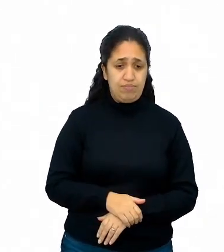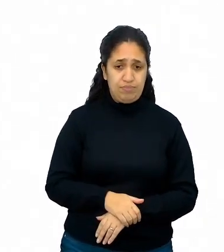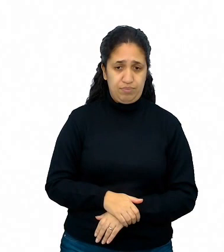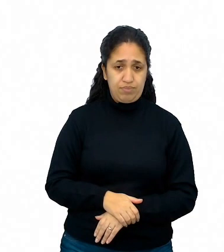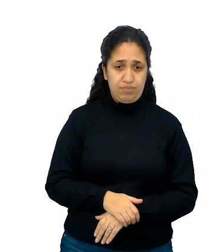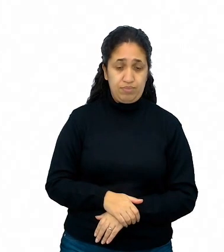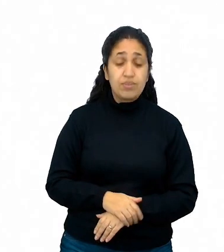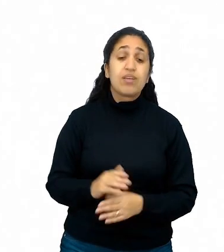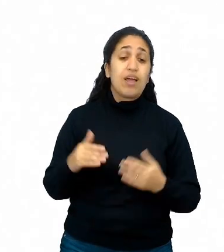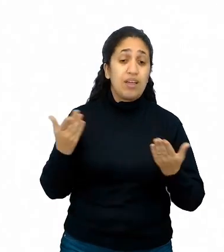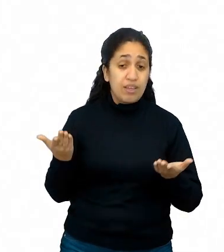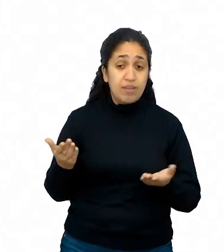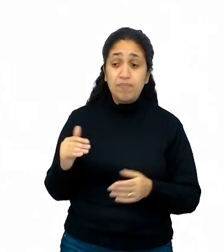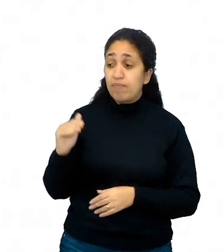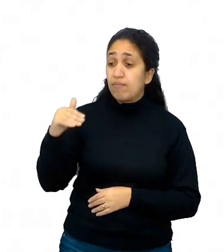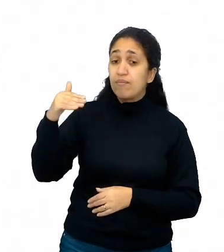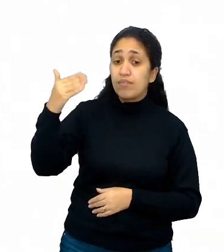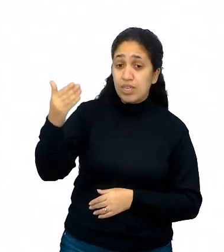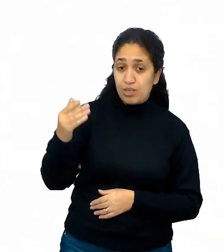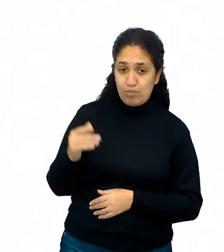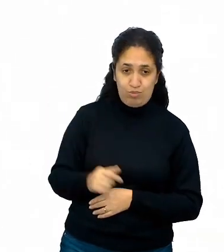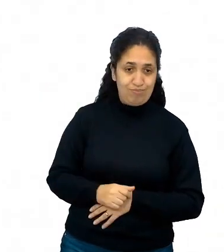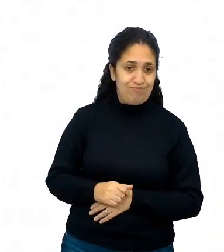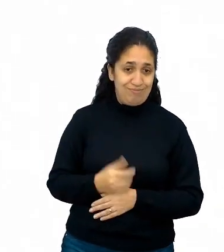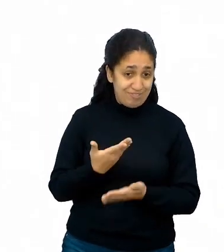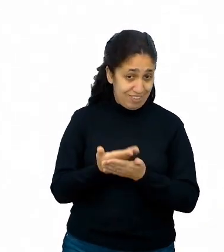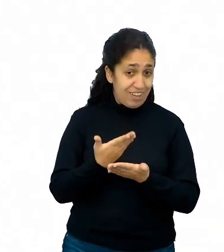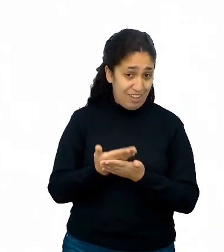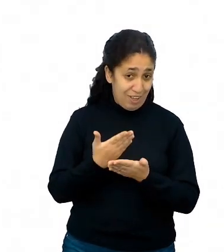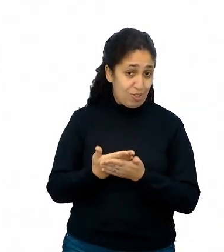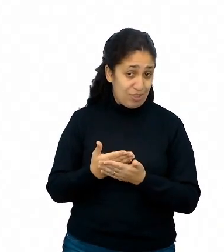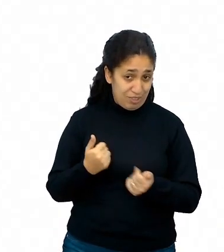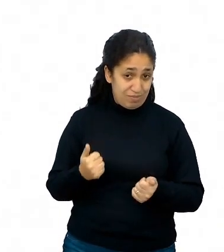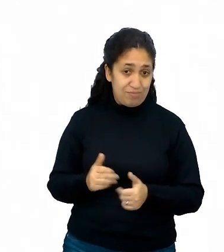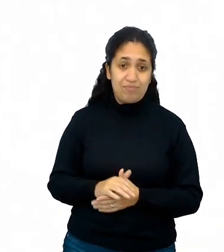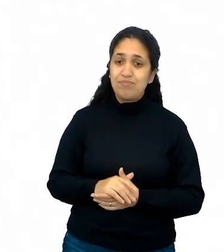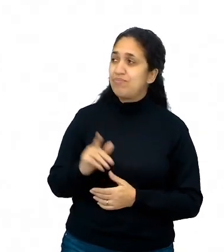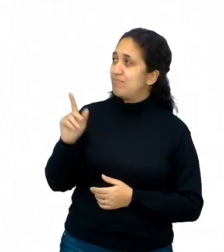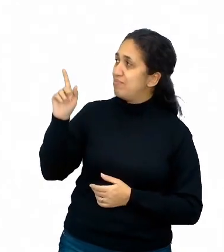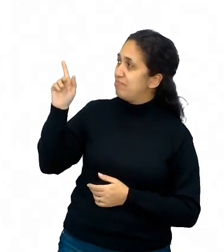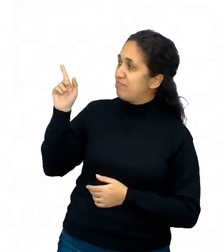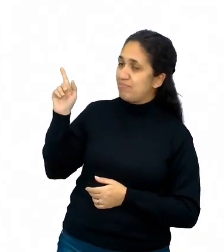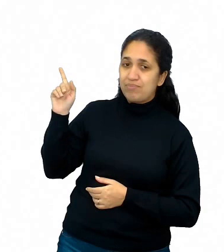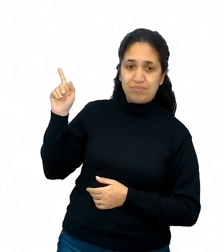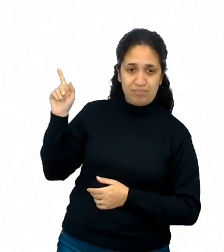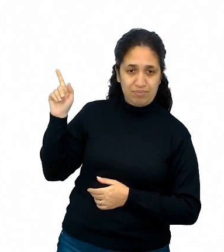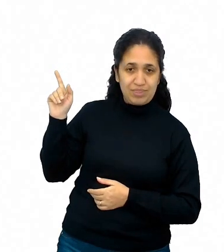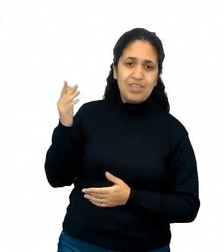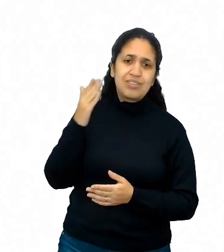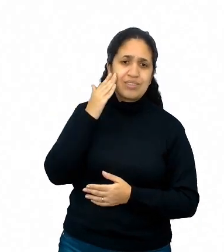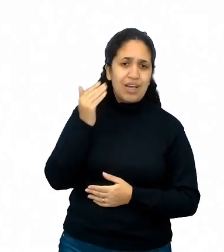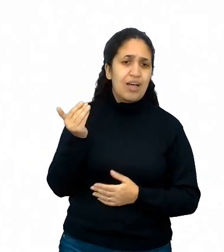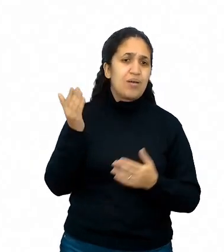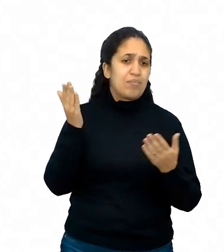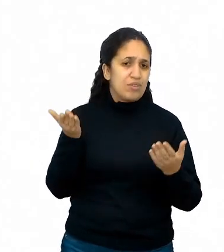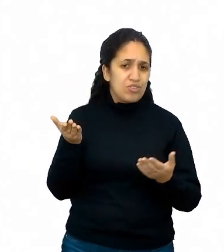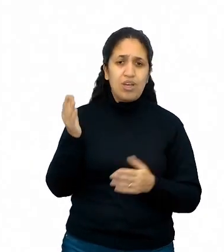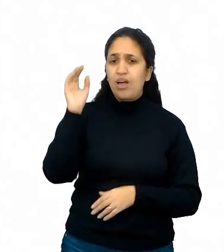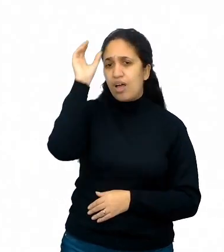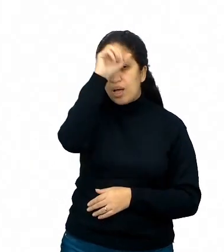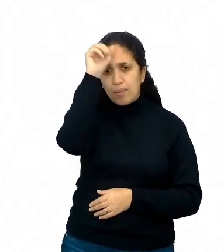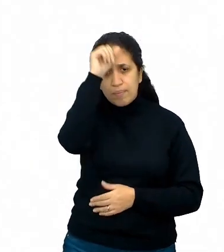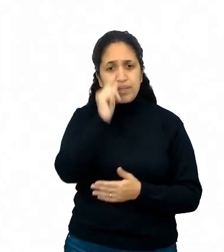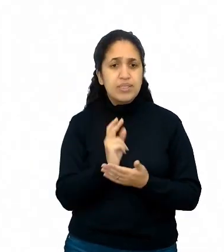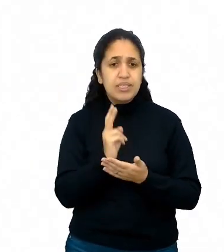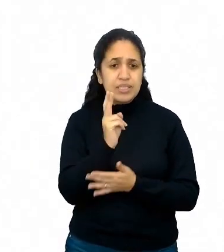E aí vamos para as aulas propriamente ditas. A gente sabe que o Aprender Sempre